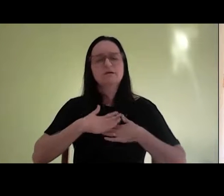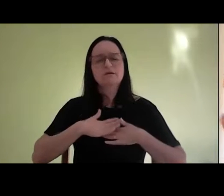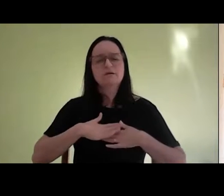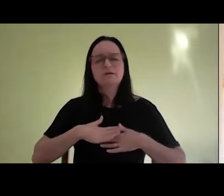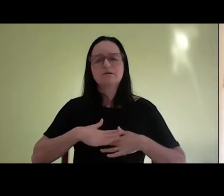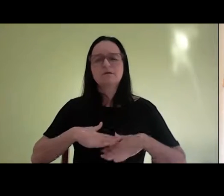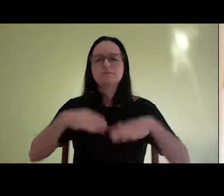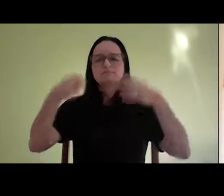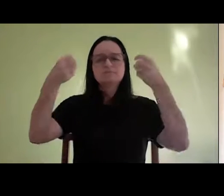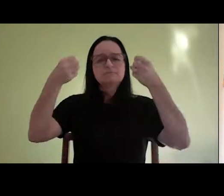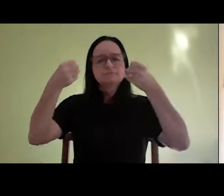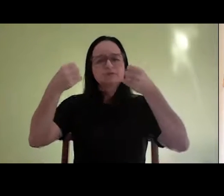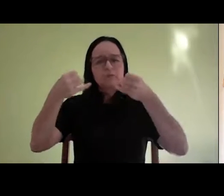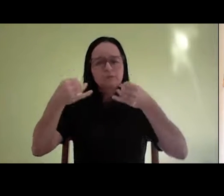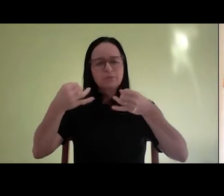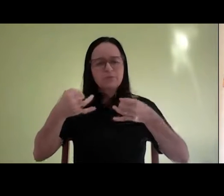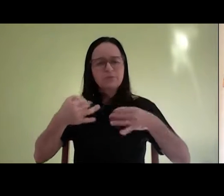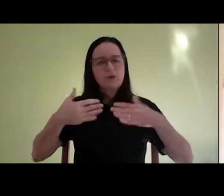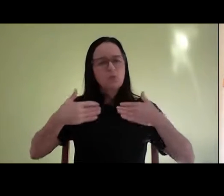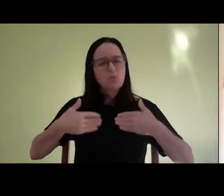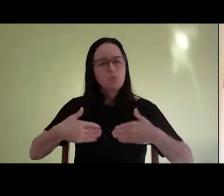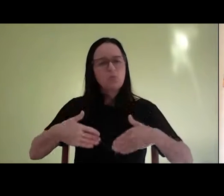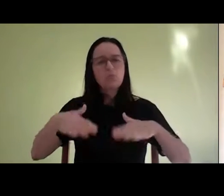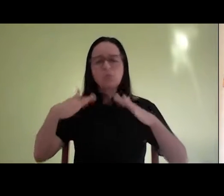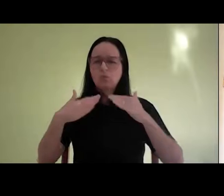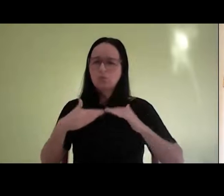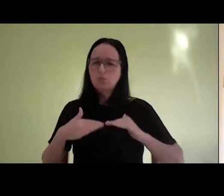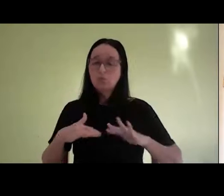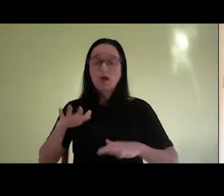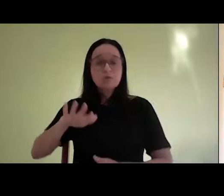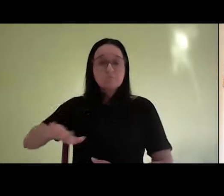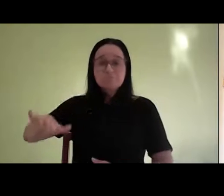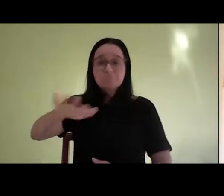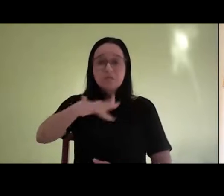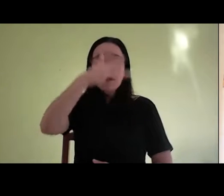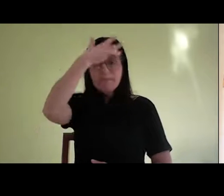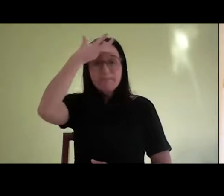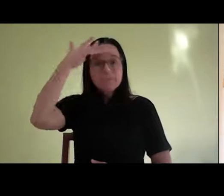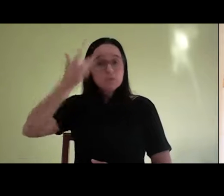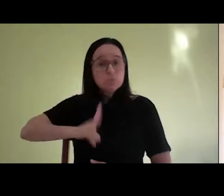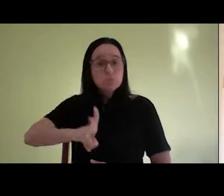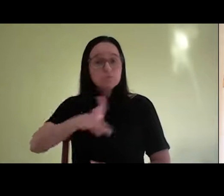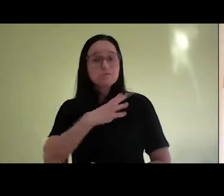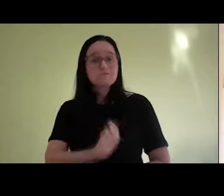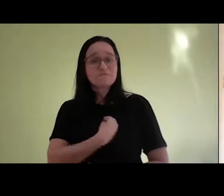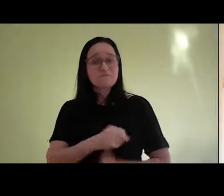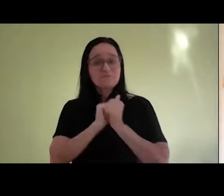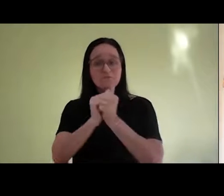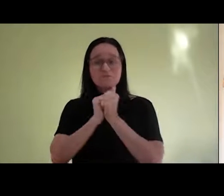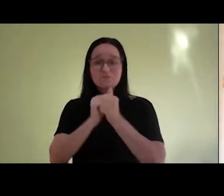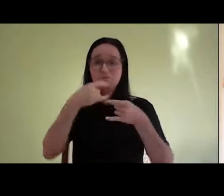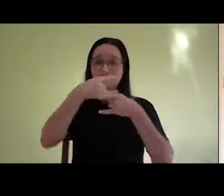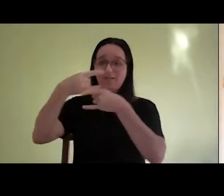explicando, eu fui indo e eu percebi que as pessoas continuavam na live. Aí eu pensei,